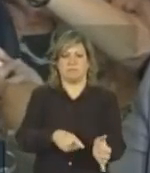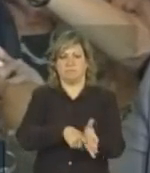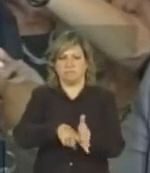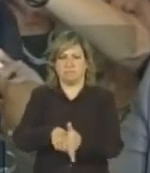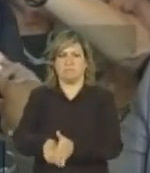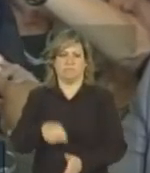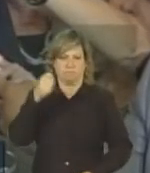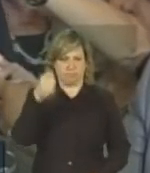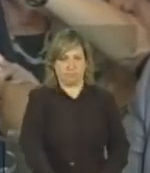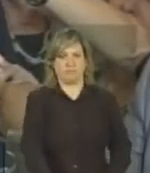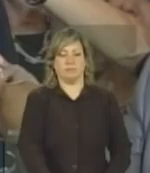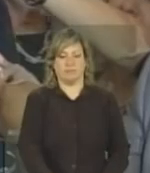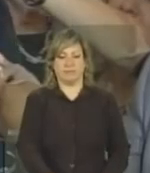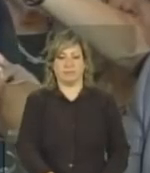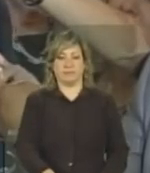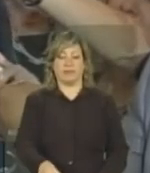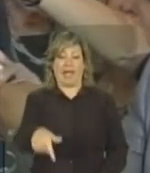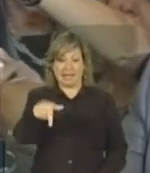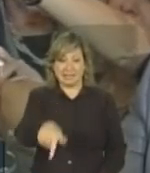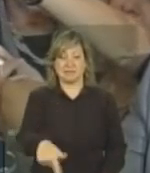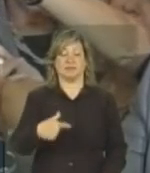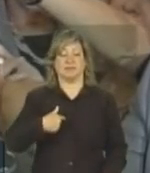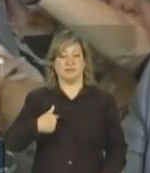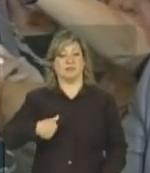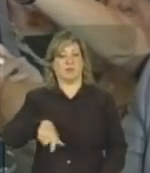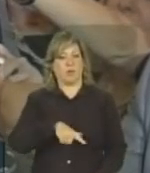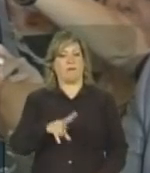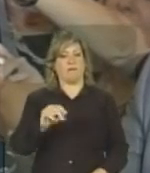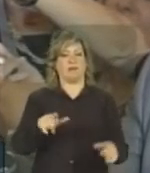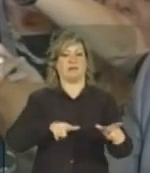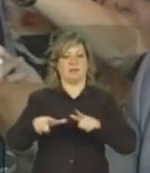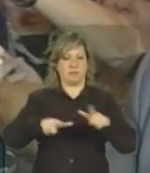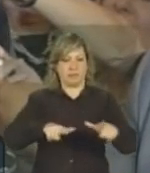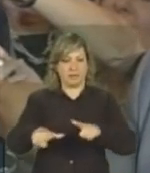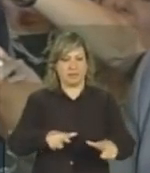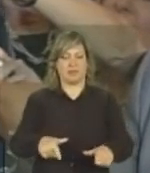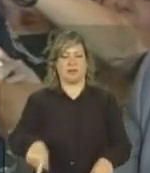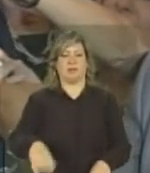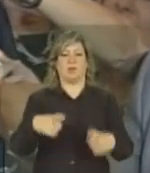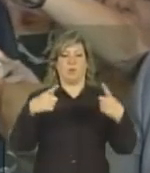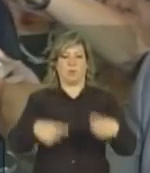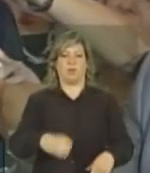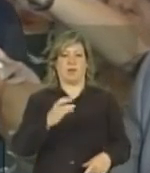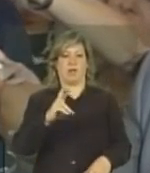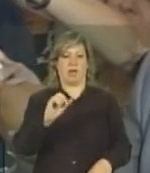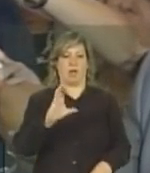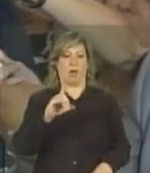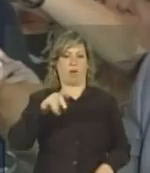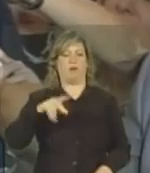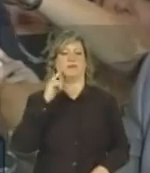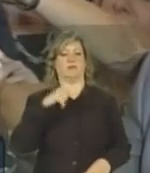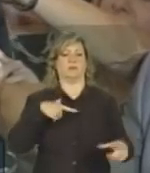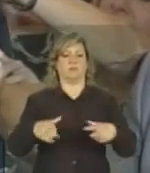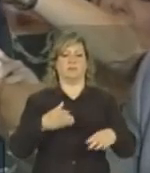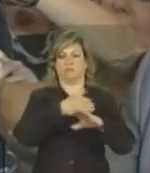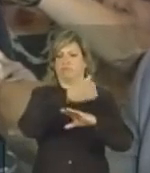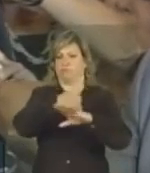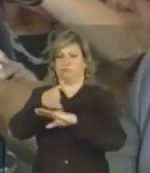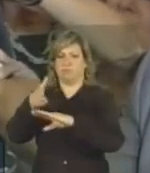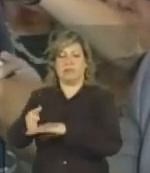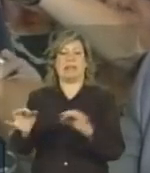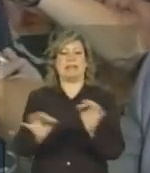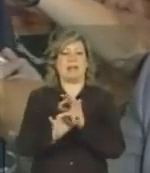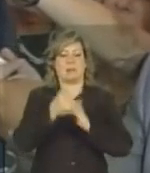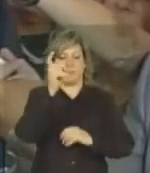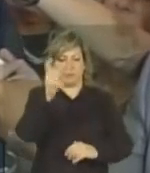polícia ostensiva. É exatamente nessa perspectiva que nós vamos trabalhar nas cracolândias, ou seja, ocupando o território, buscando tratamento aos